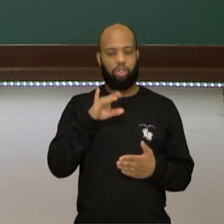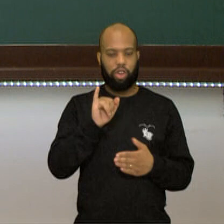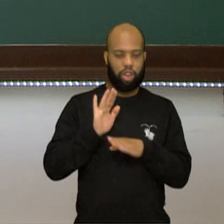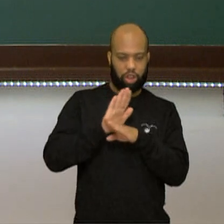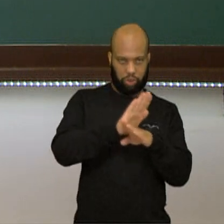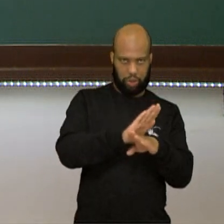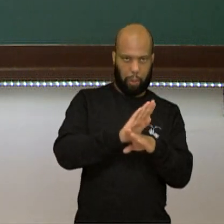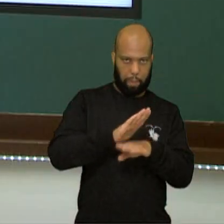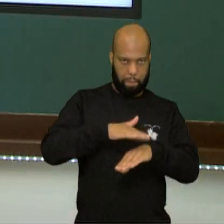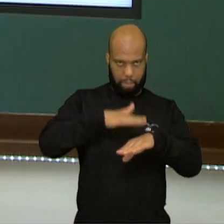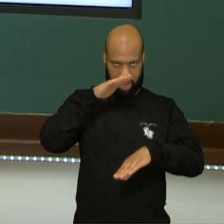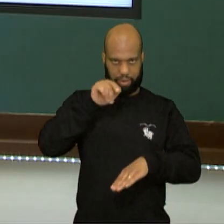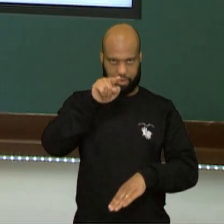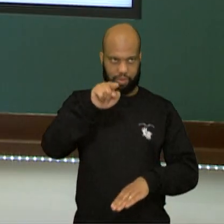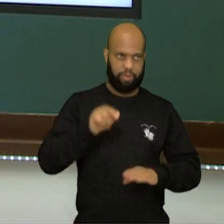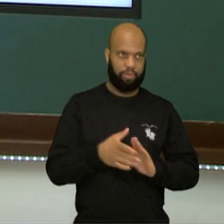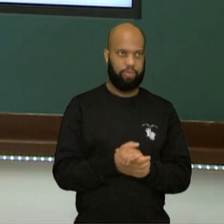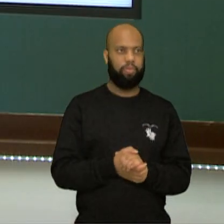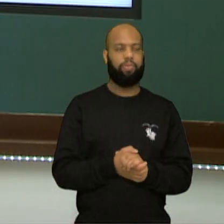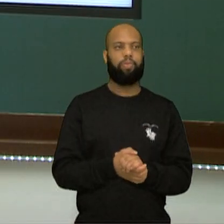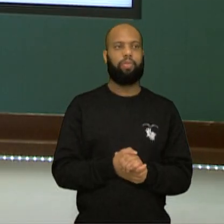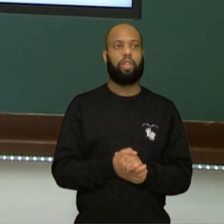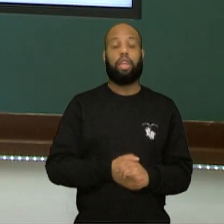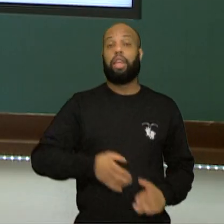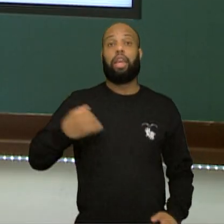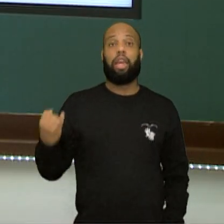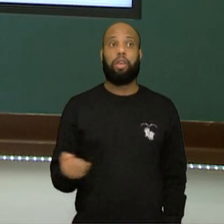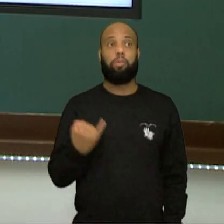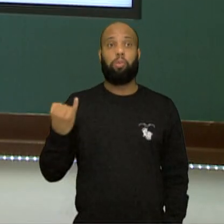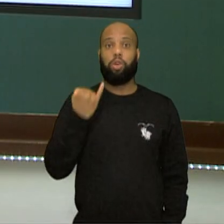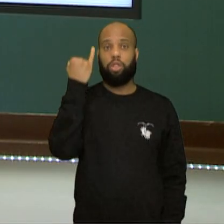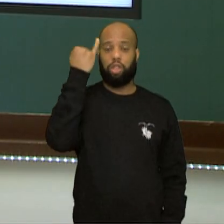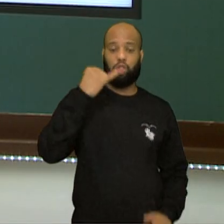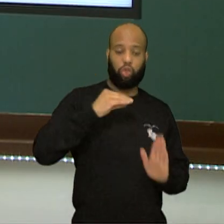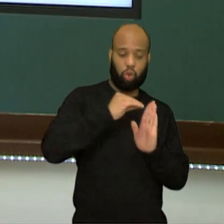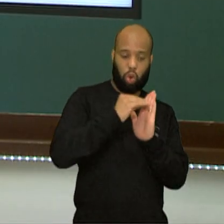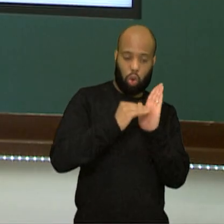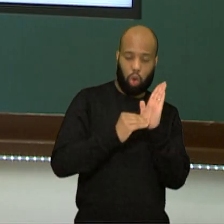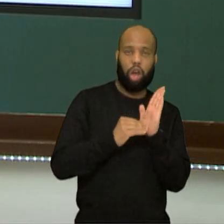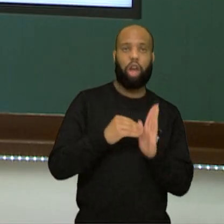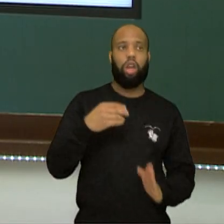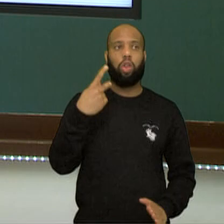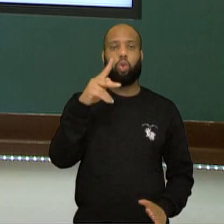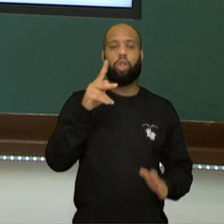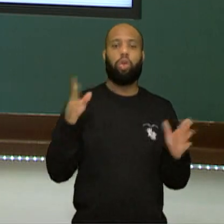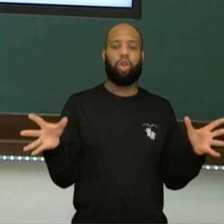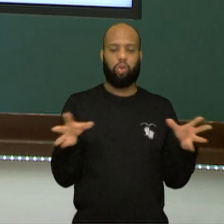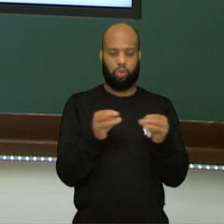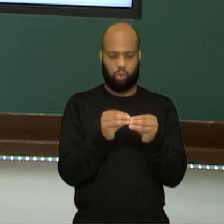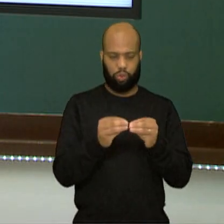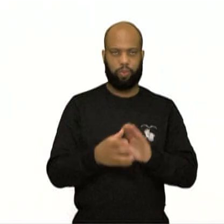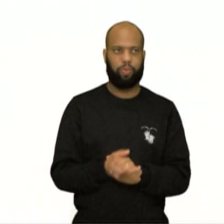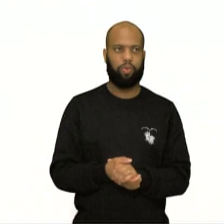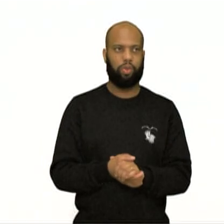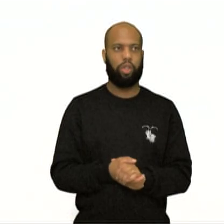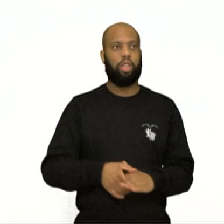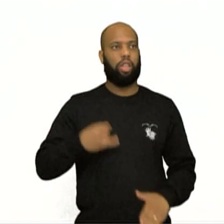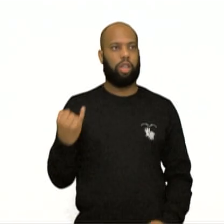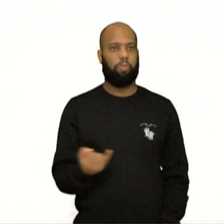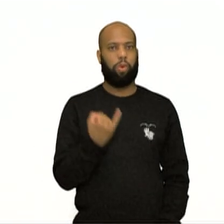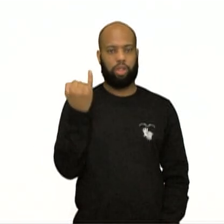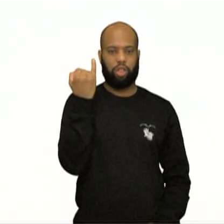pouquinho mais. Aqui, ó, comigo. Então, o que nós temos que ter num resumo? Pensa o seguinte, nós temos que